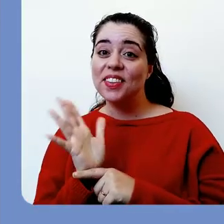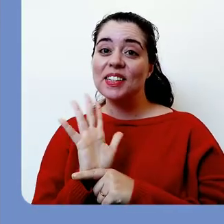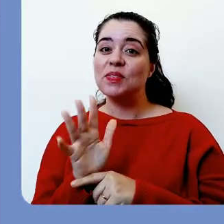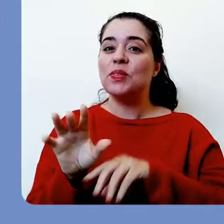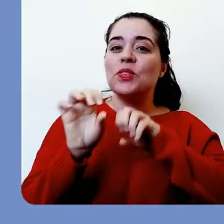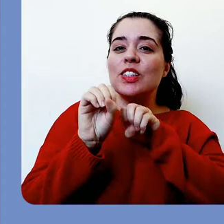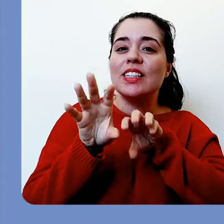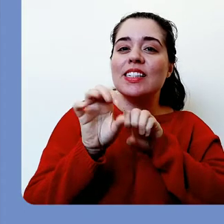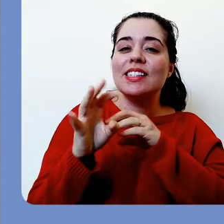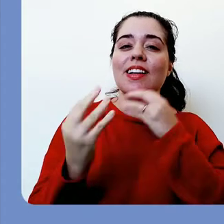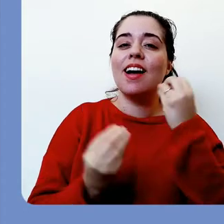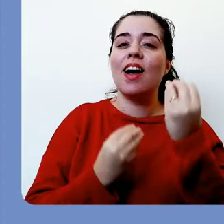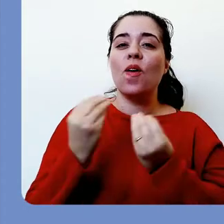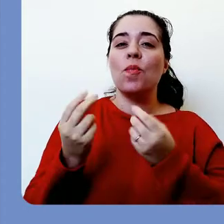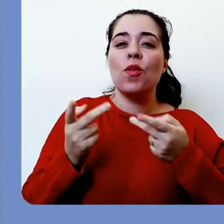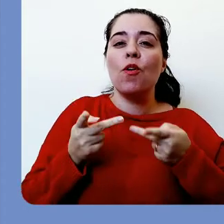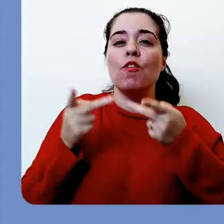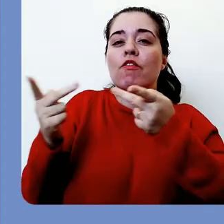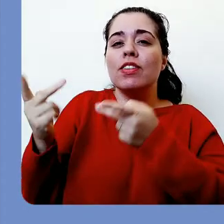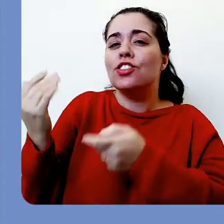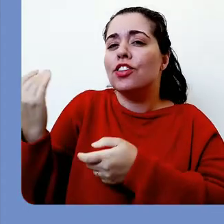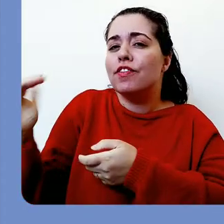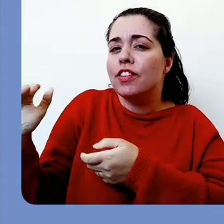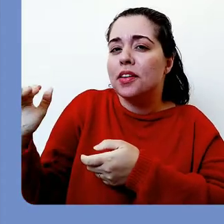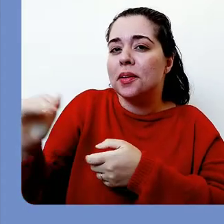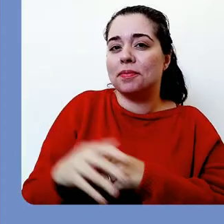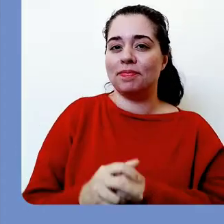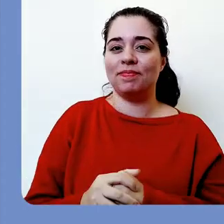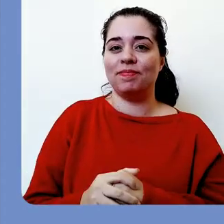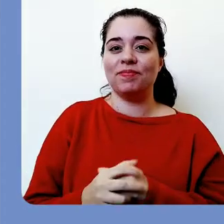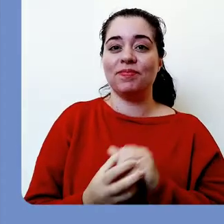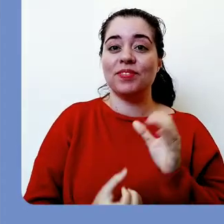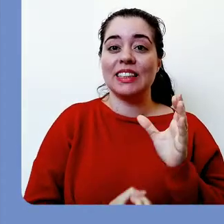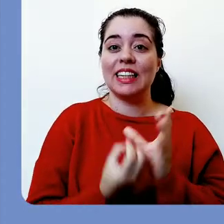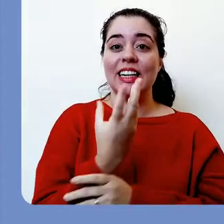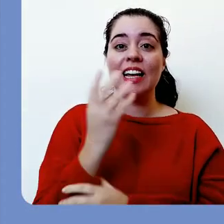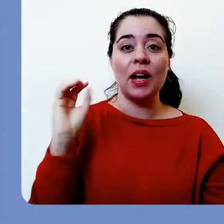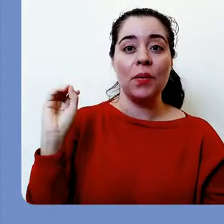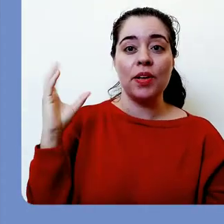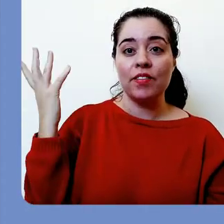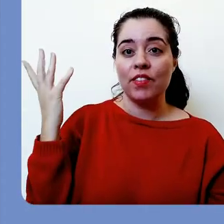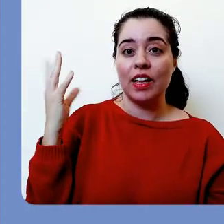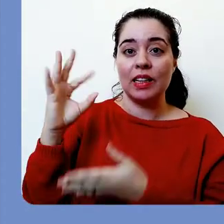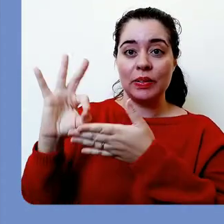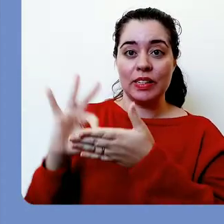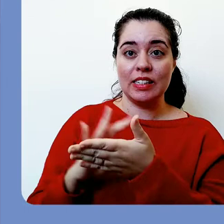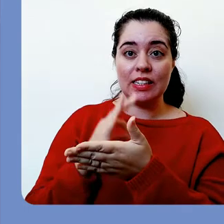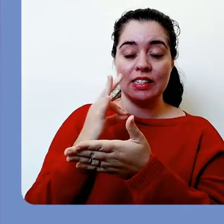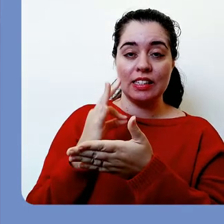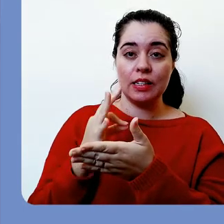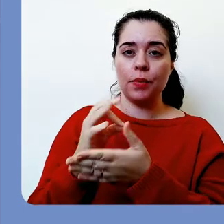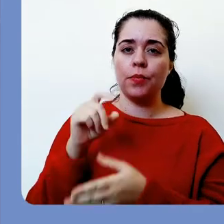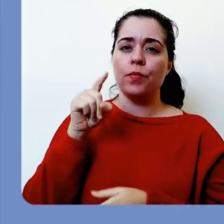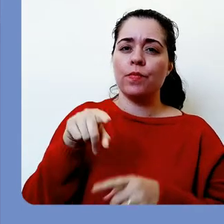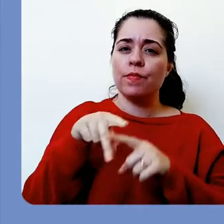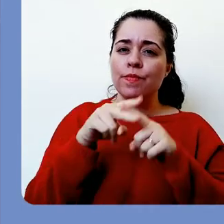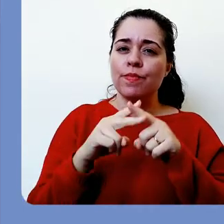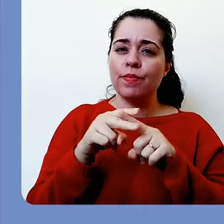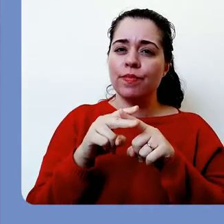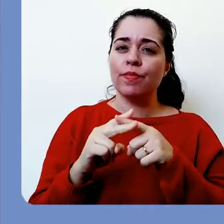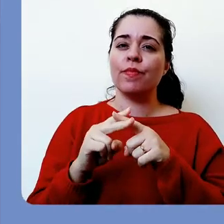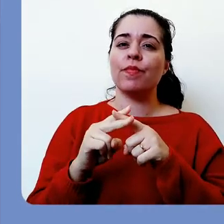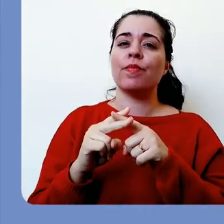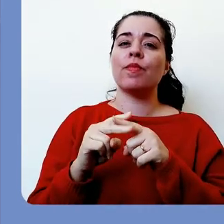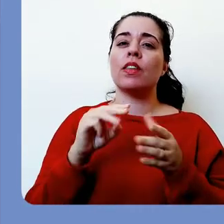percebido eu vou te mostrar como realizar a aplicação para emissão dos certificados você vai precisar